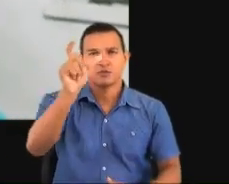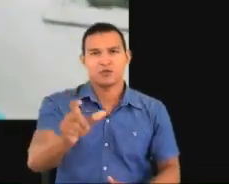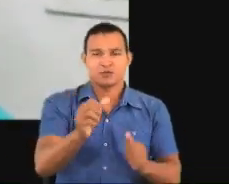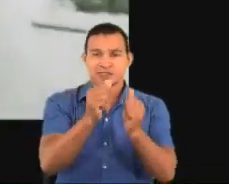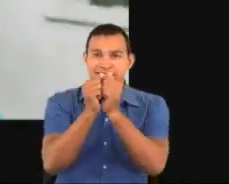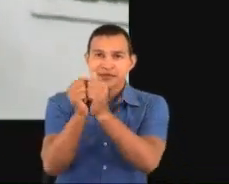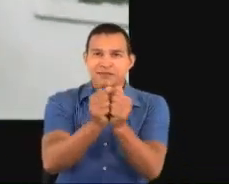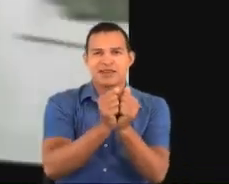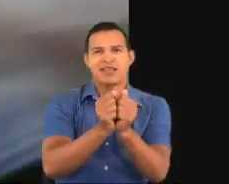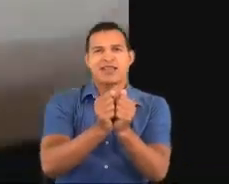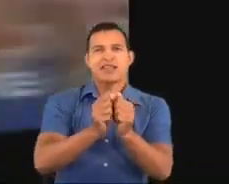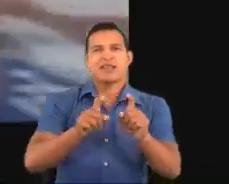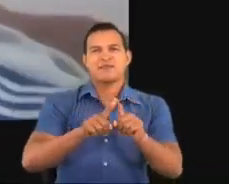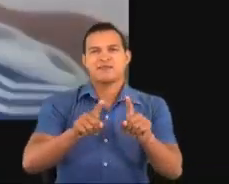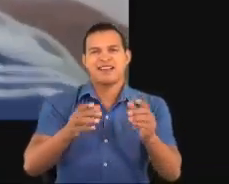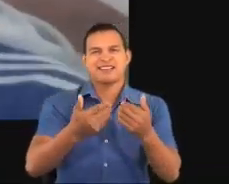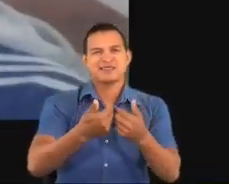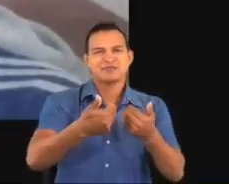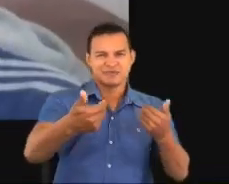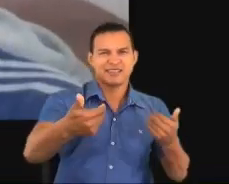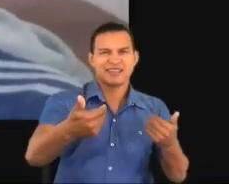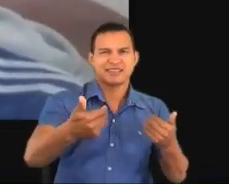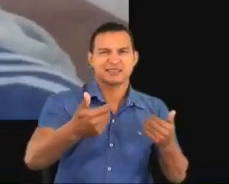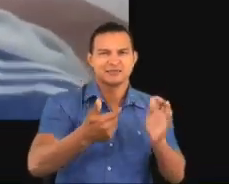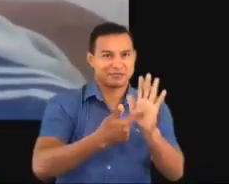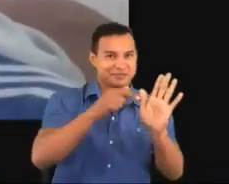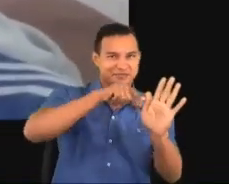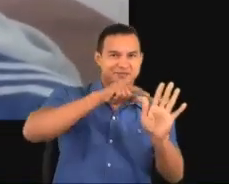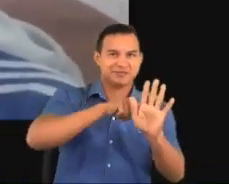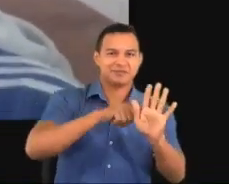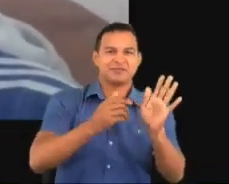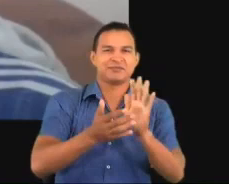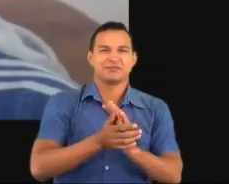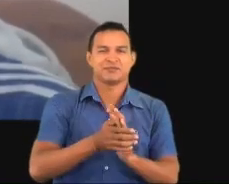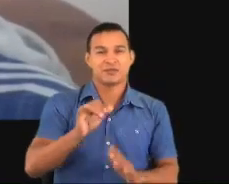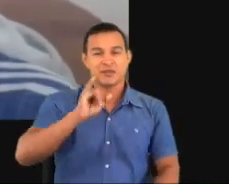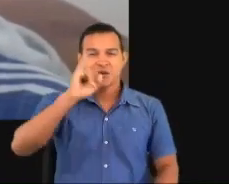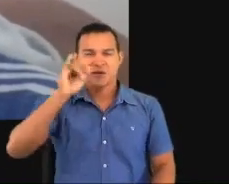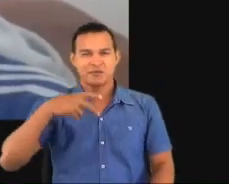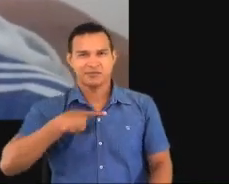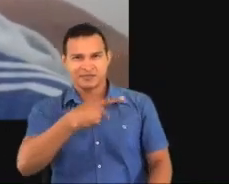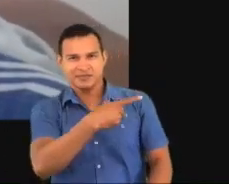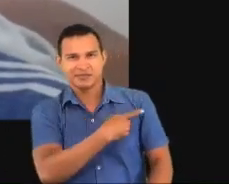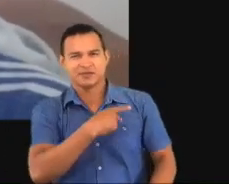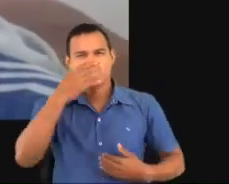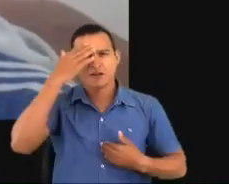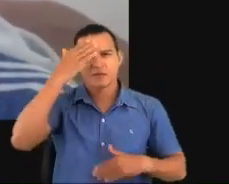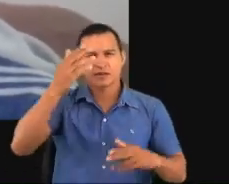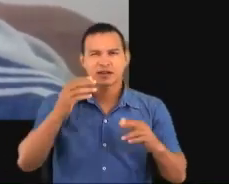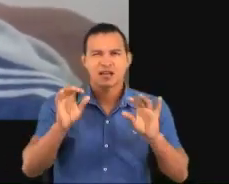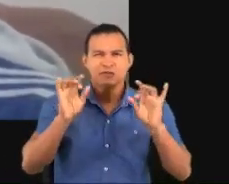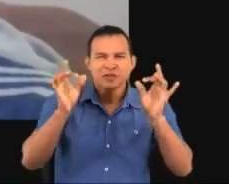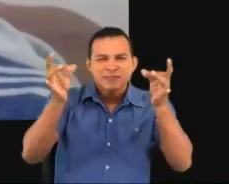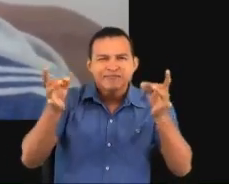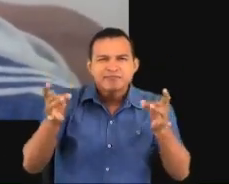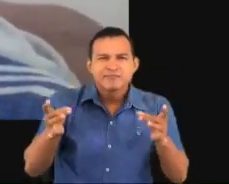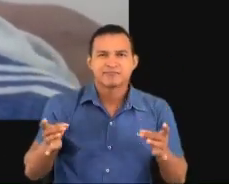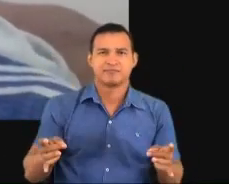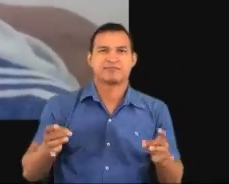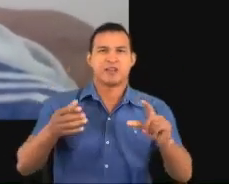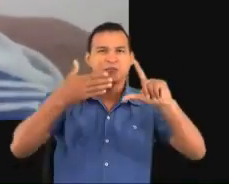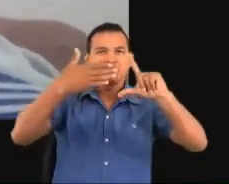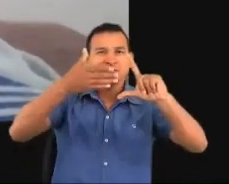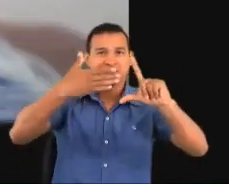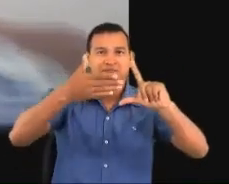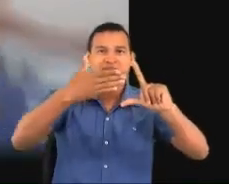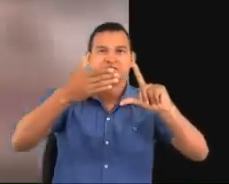perto, mesmo estando longe. Fala, pastor, aqui é o Leônidas. Obrigado por cada detalhe, viu? E as lives estão em